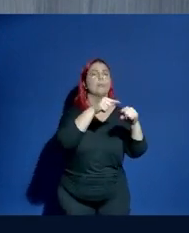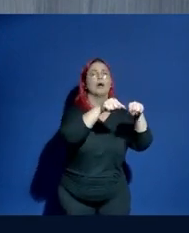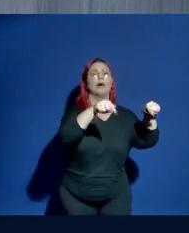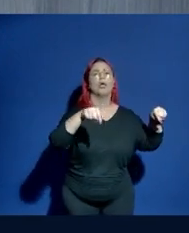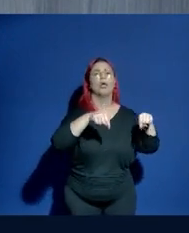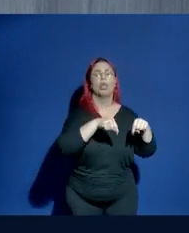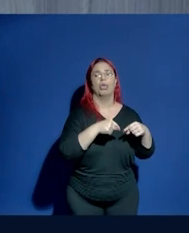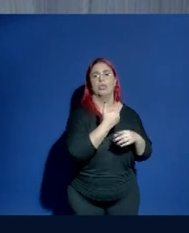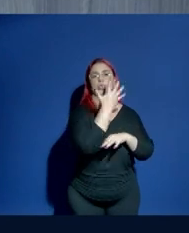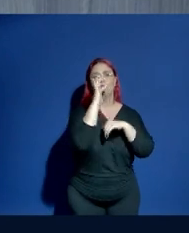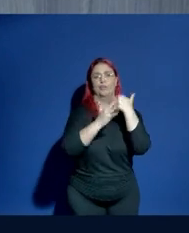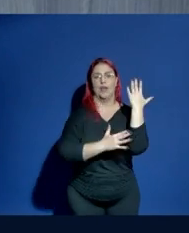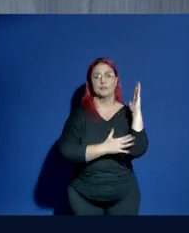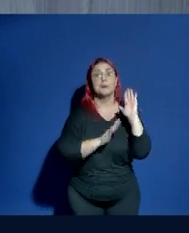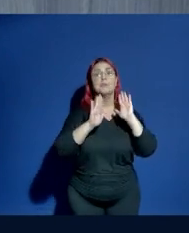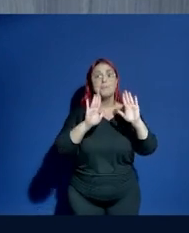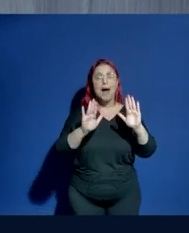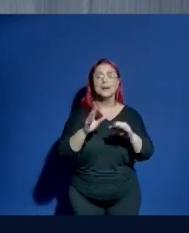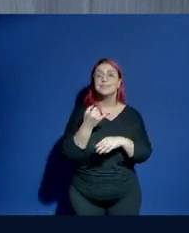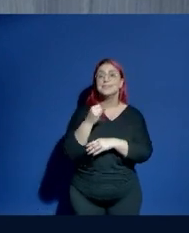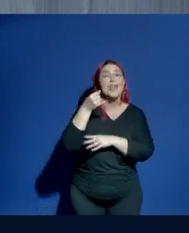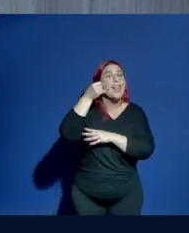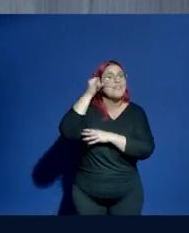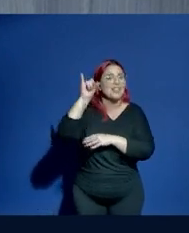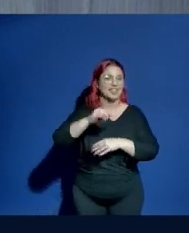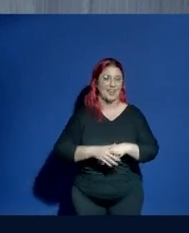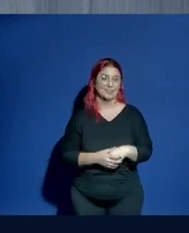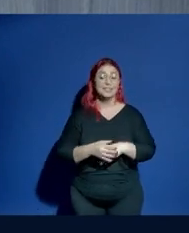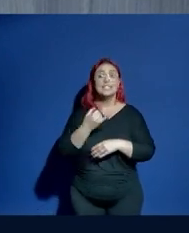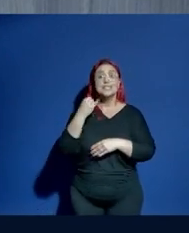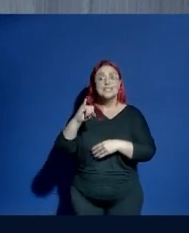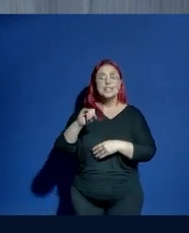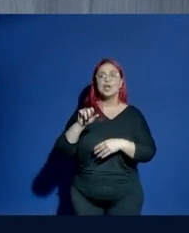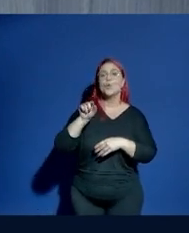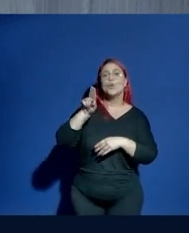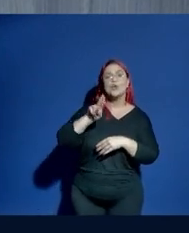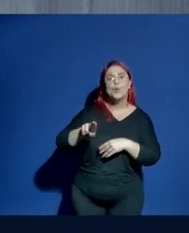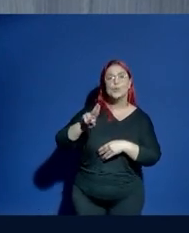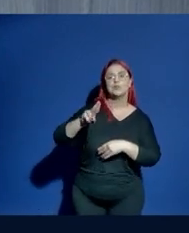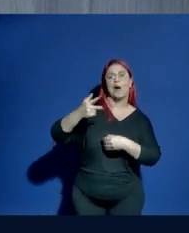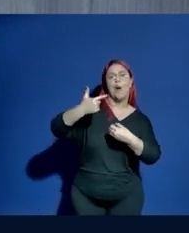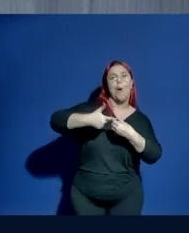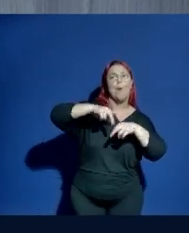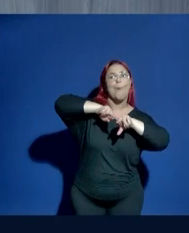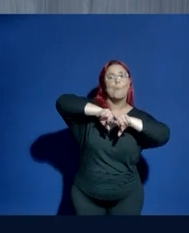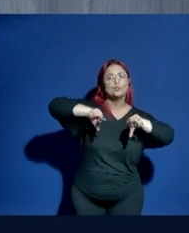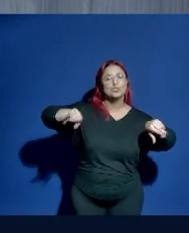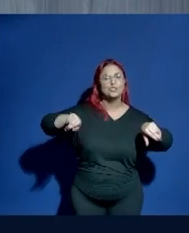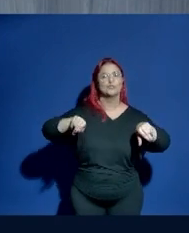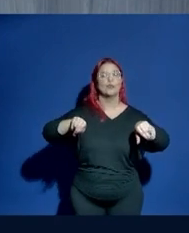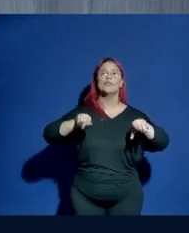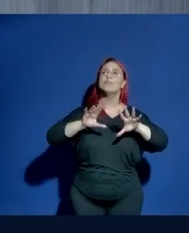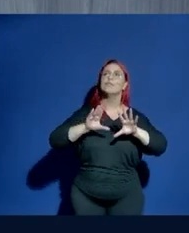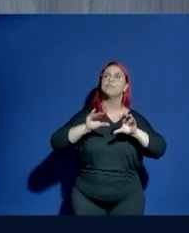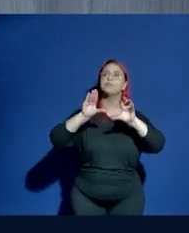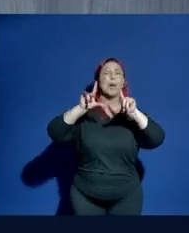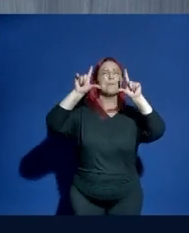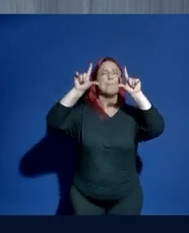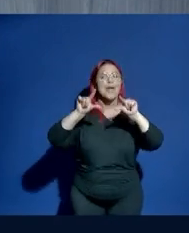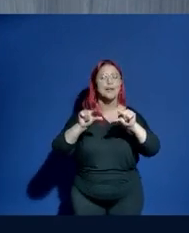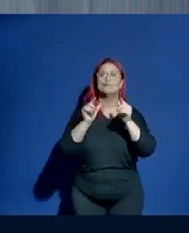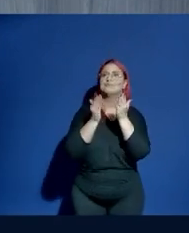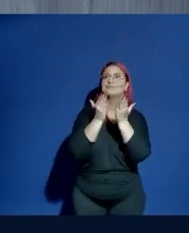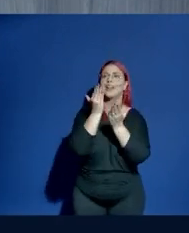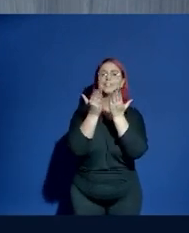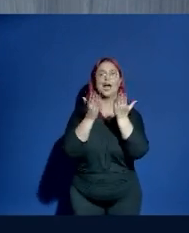mas melhor ainda é ser levitar a pegada se o combustível dele tiver os gastos de estufa já sendo tratados por